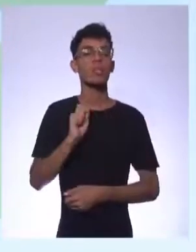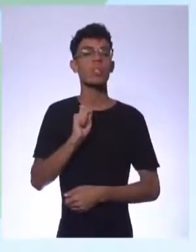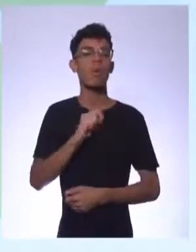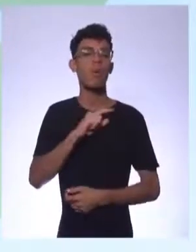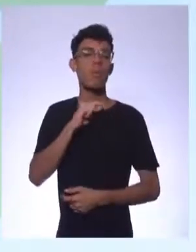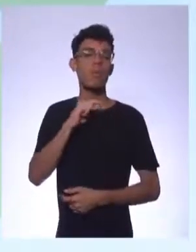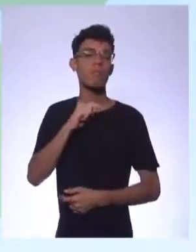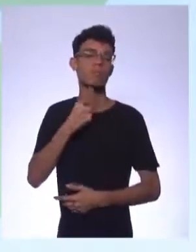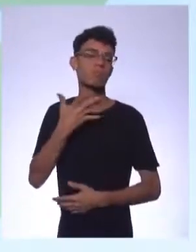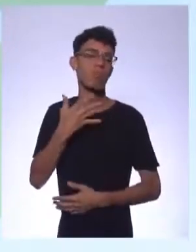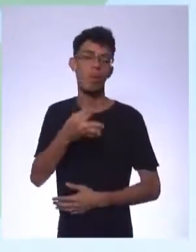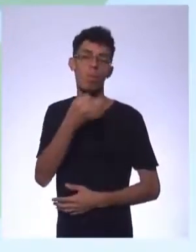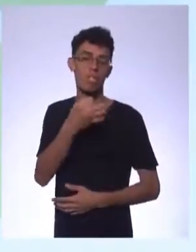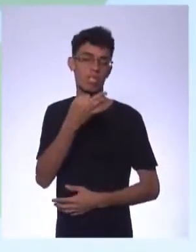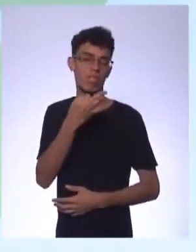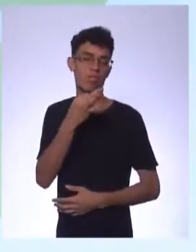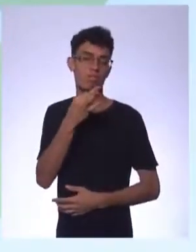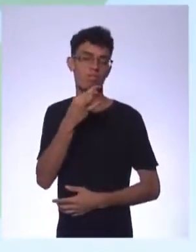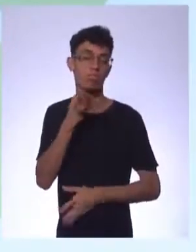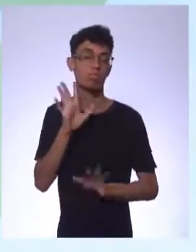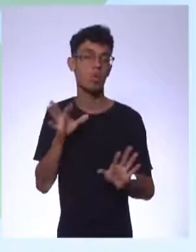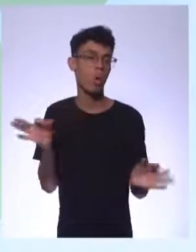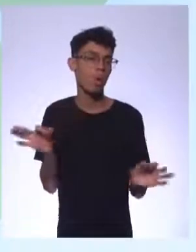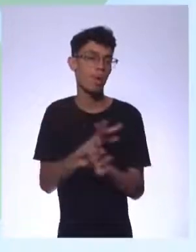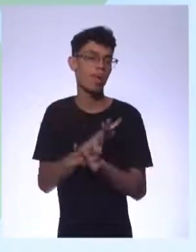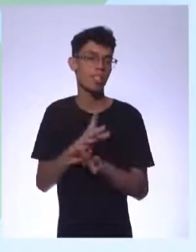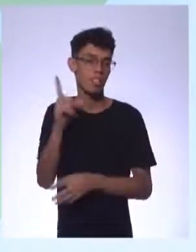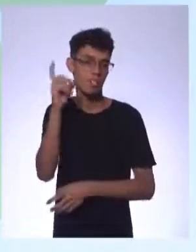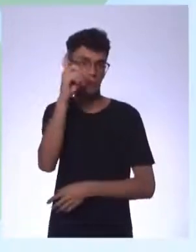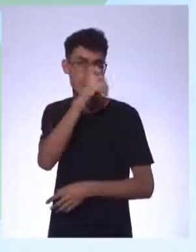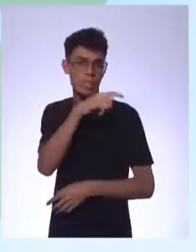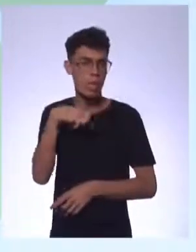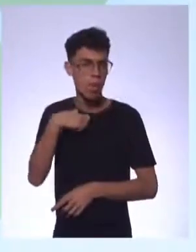opinião formada, é difícil eu mudar de opinião. Então,